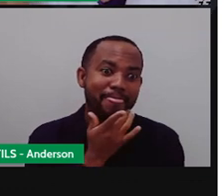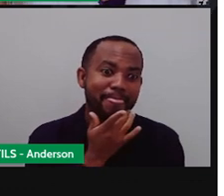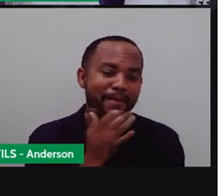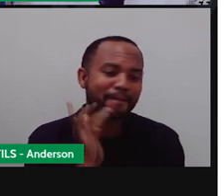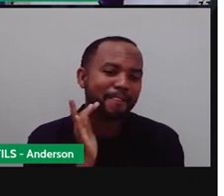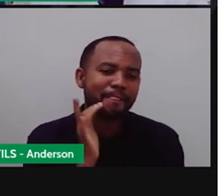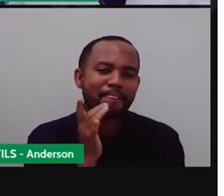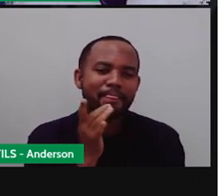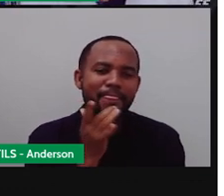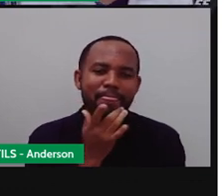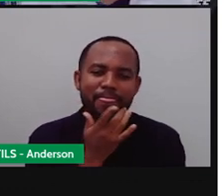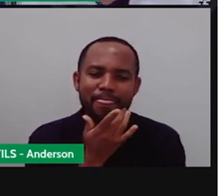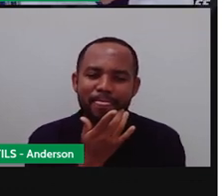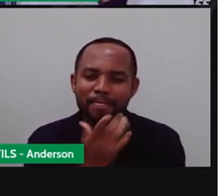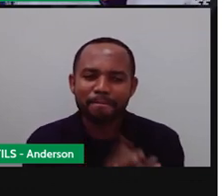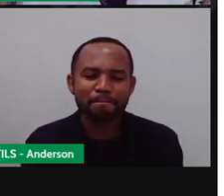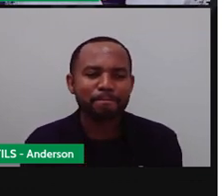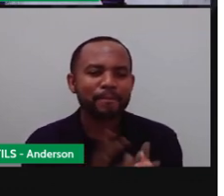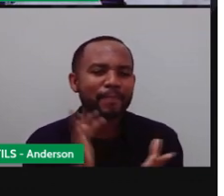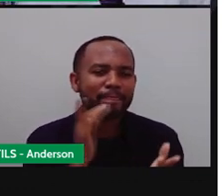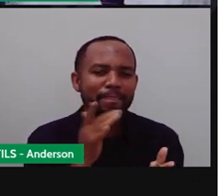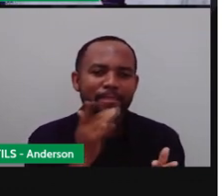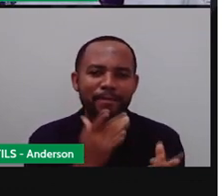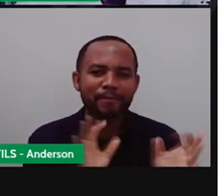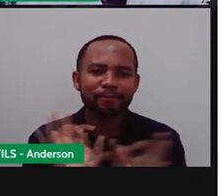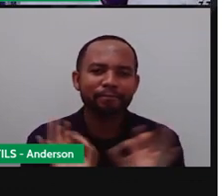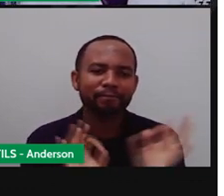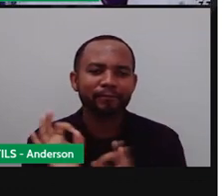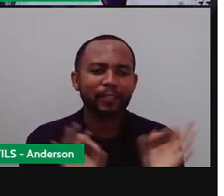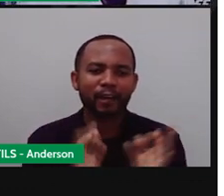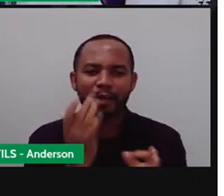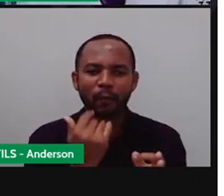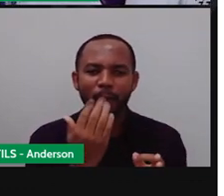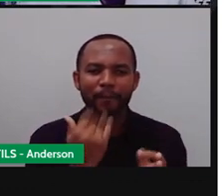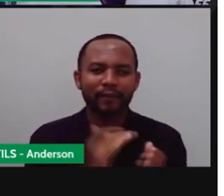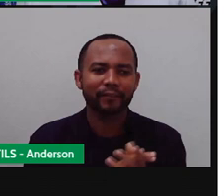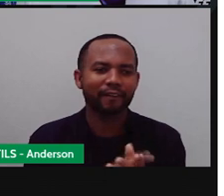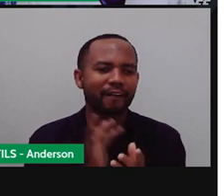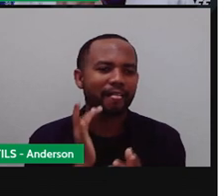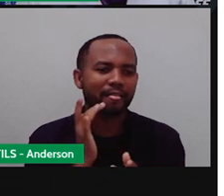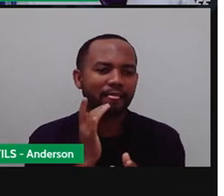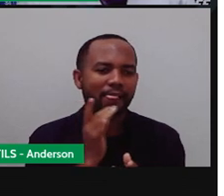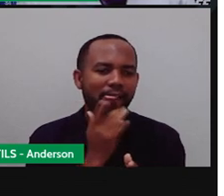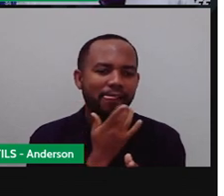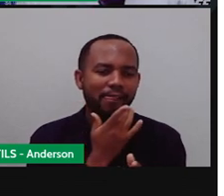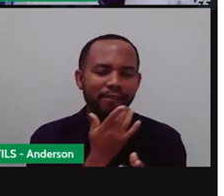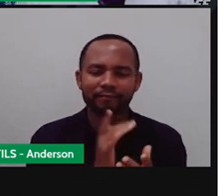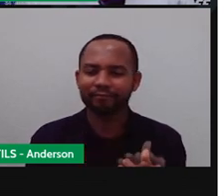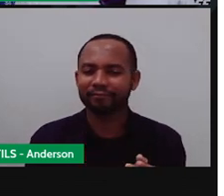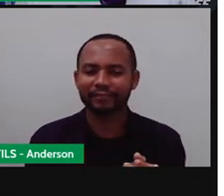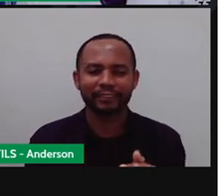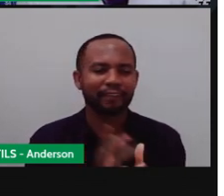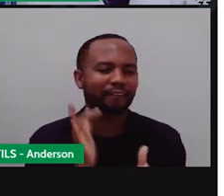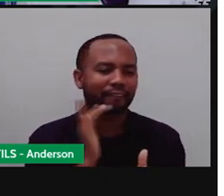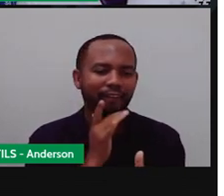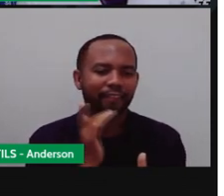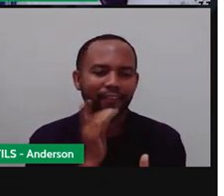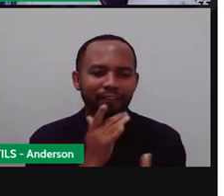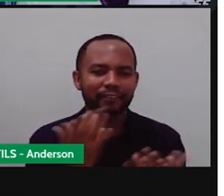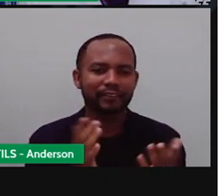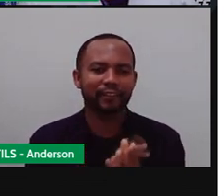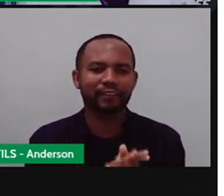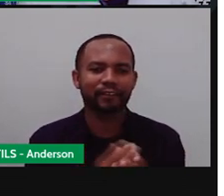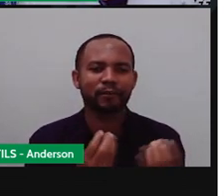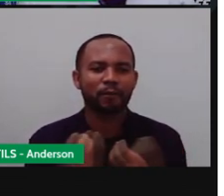Mole. Não sou eu mole, tá? Não é Maria Pro Mole. Ó, Anderson lá, gente, já querendo comer. Anderson é demais. Vamos